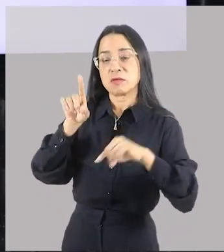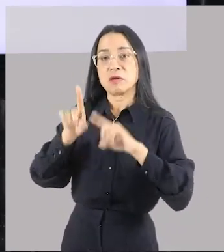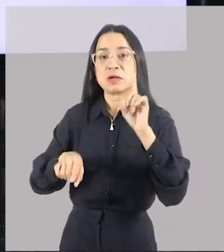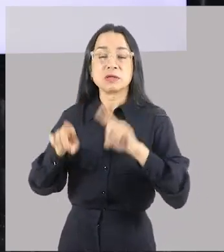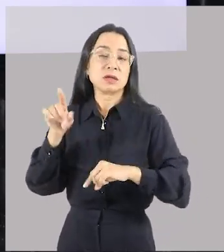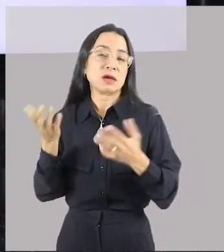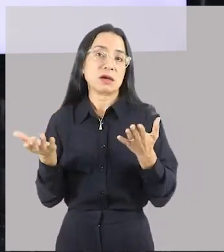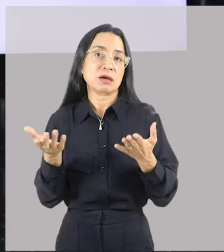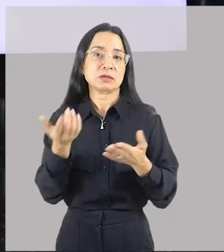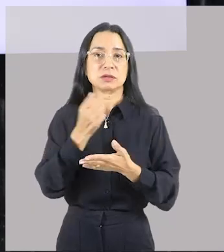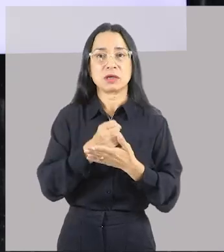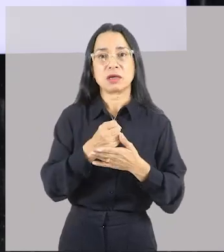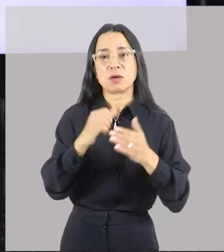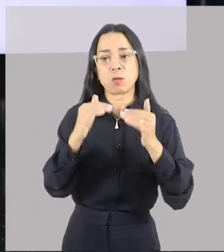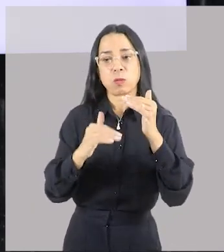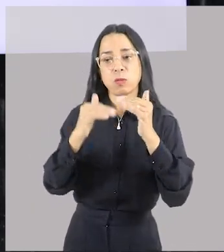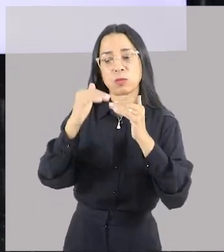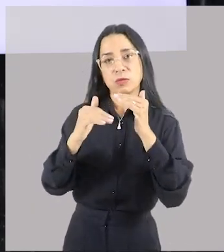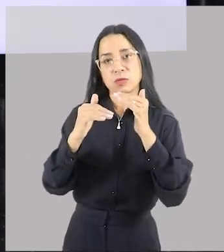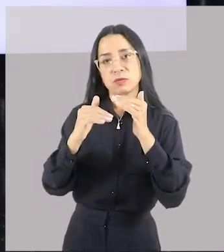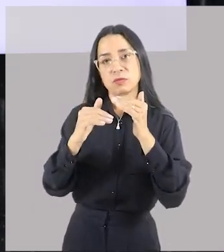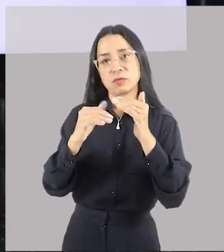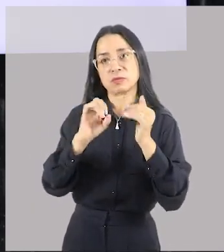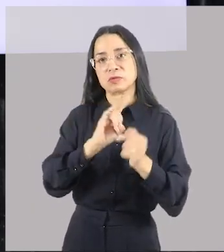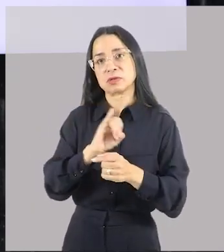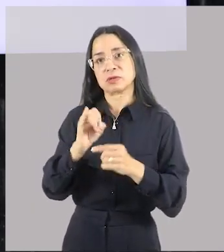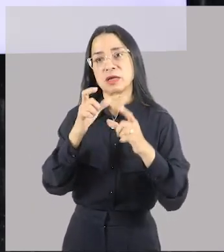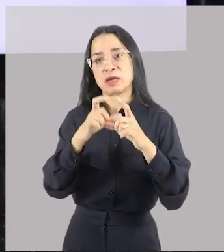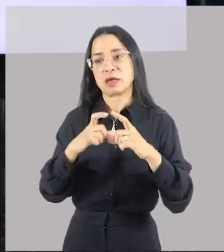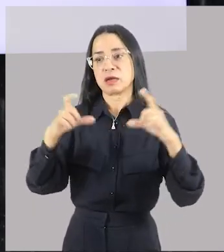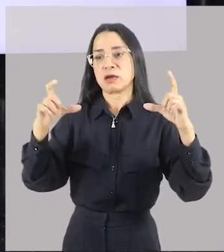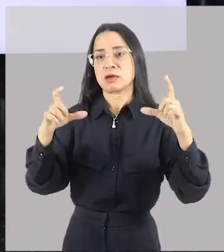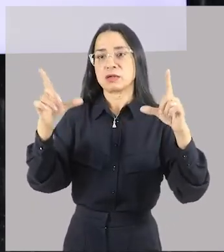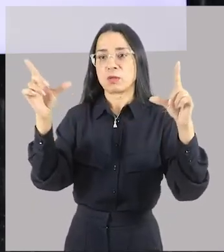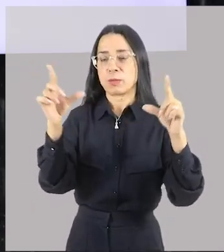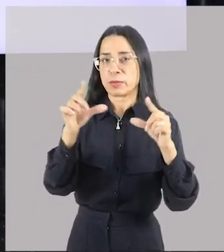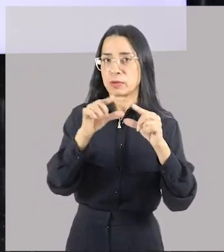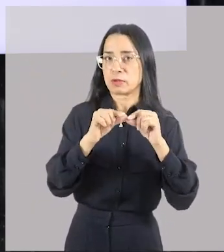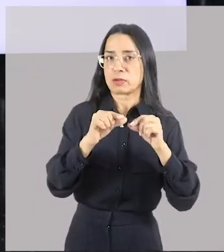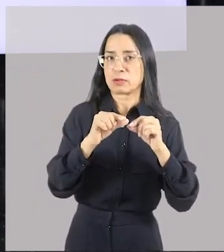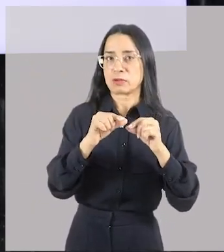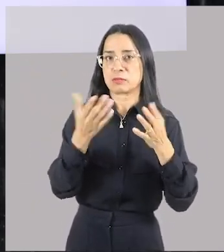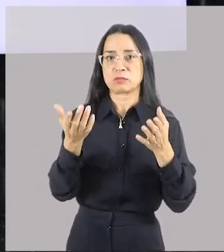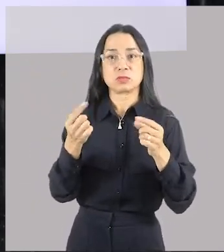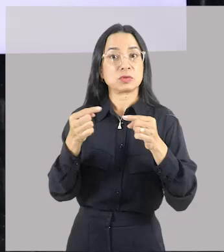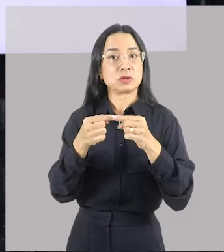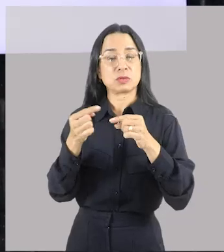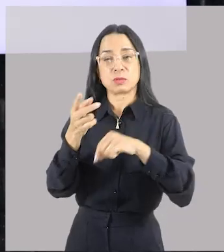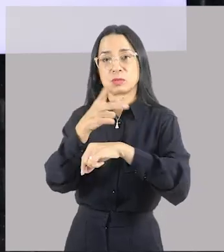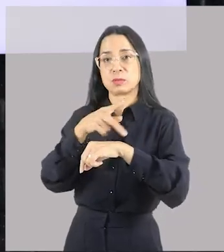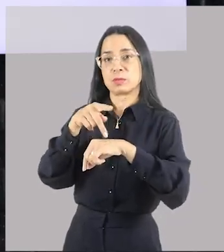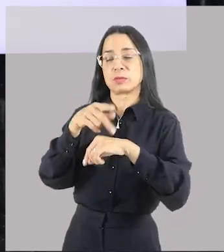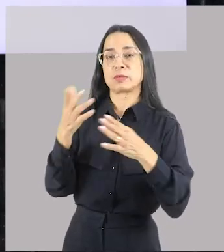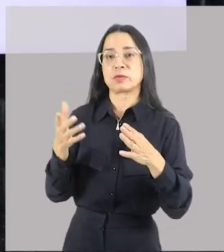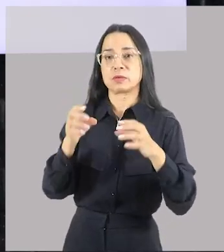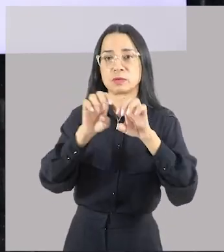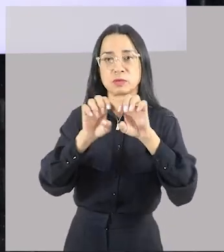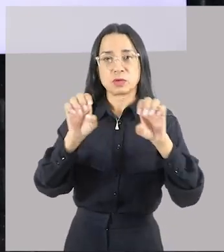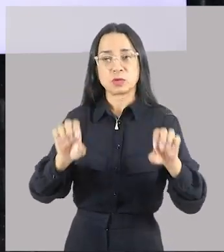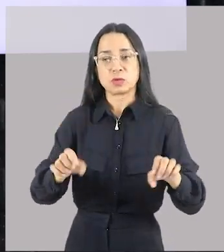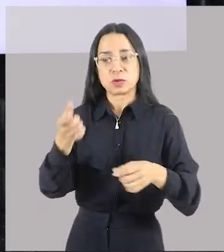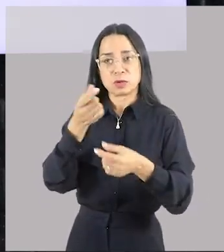muito grande, se ela é muito pequena, e aí vai de país para país, de estrutura econômica para estrutura econômica